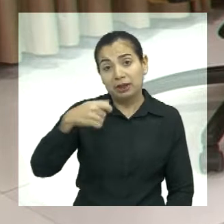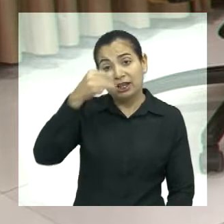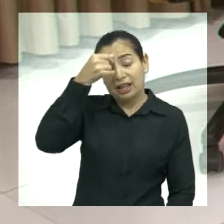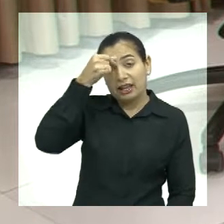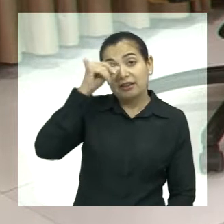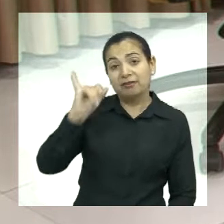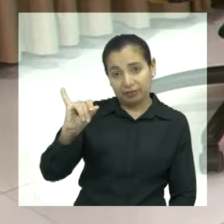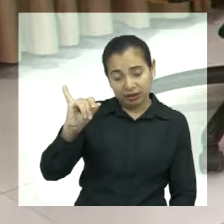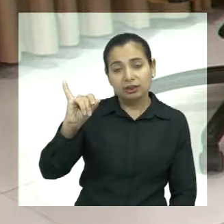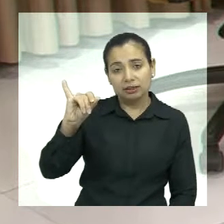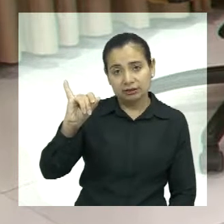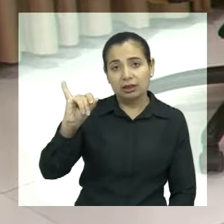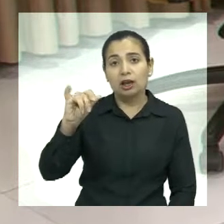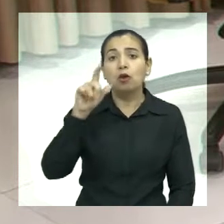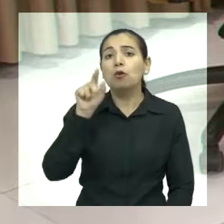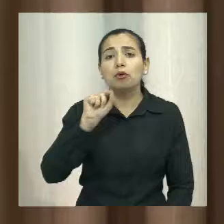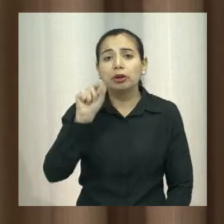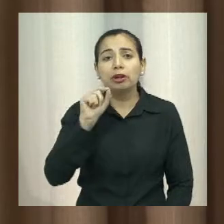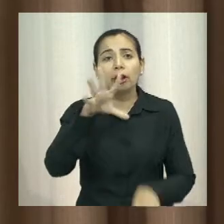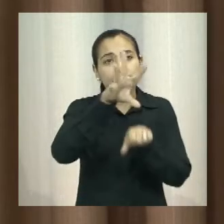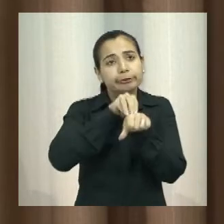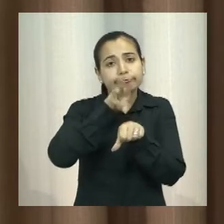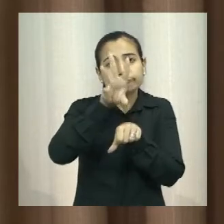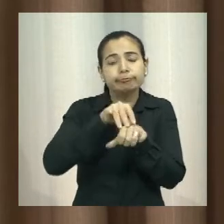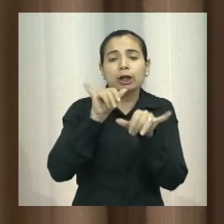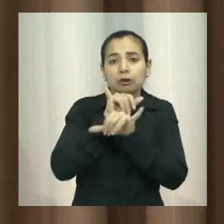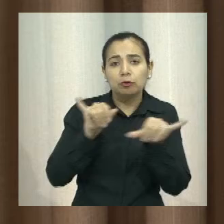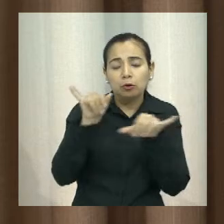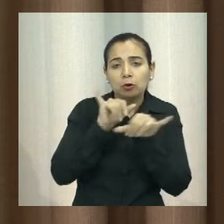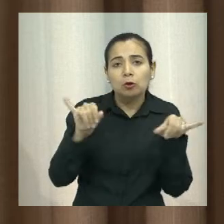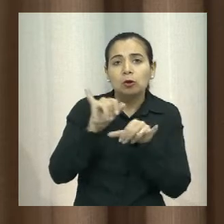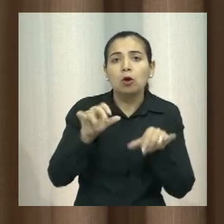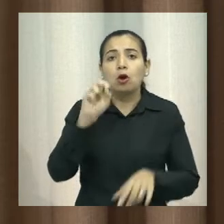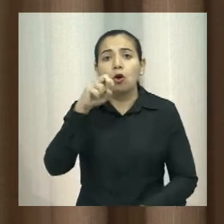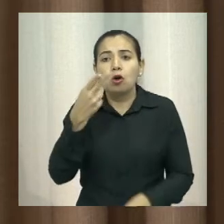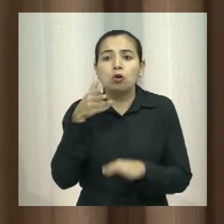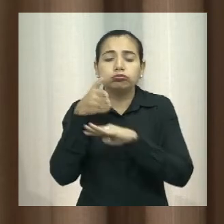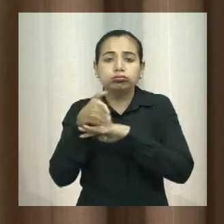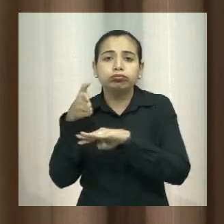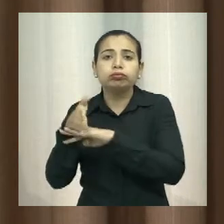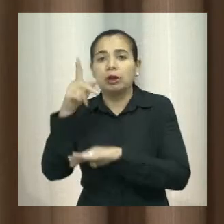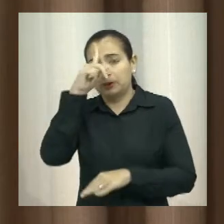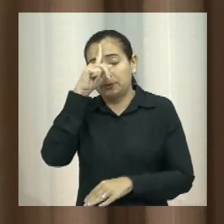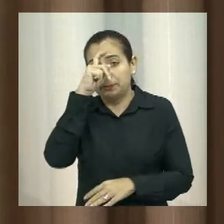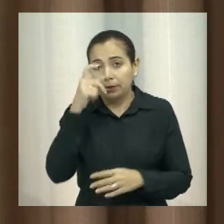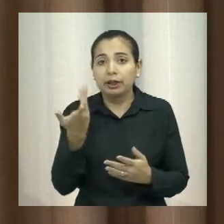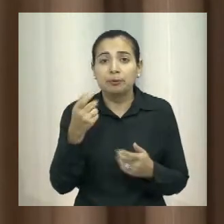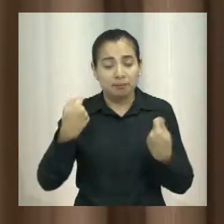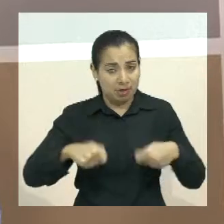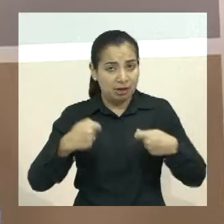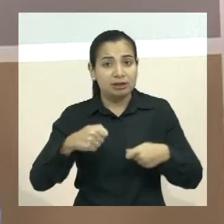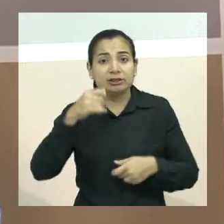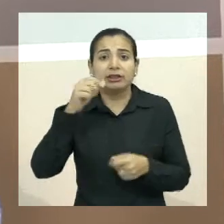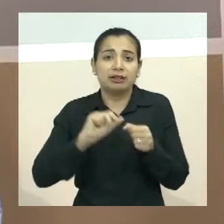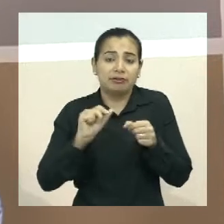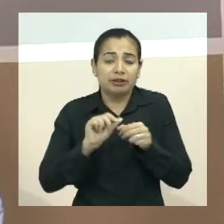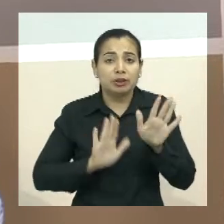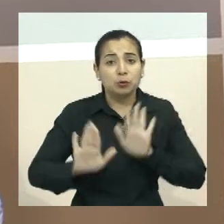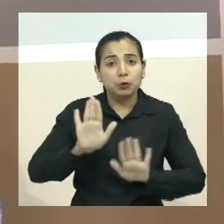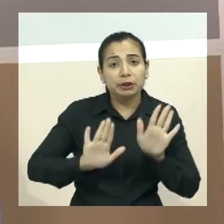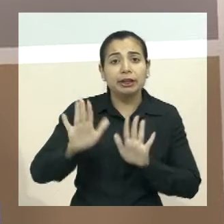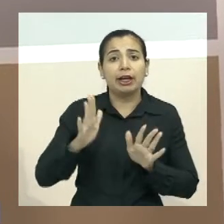ela na informação ou na prevenção clínica, deve ser feito. O senhor concorda? Claro,